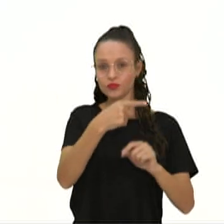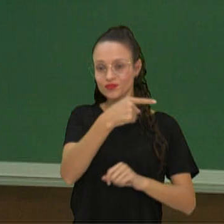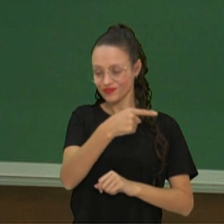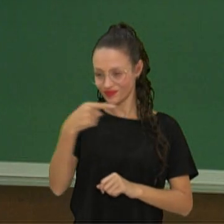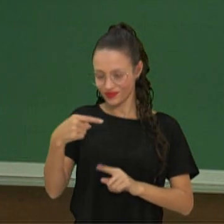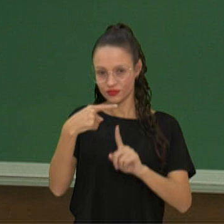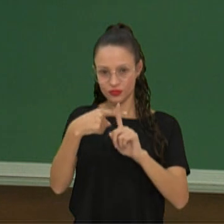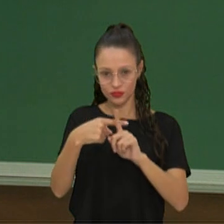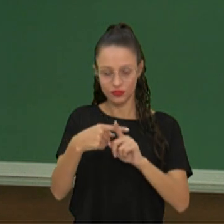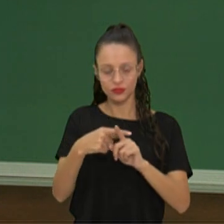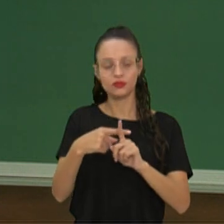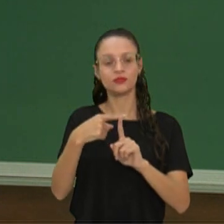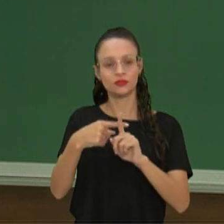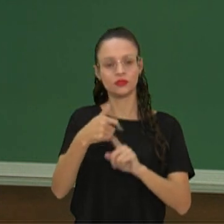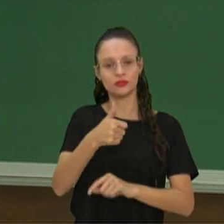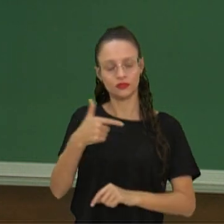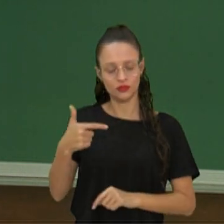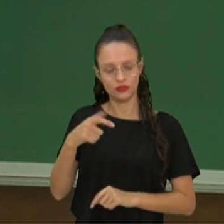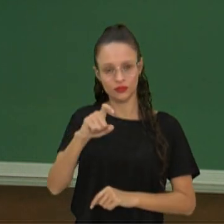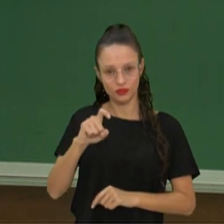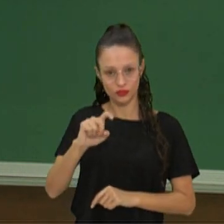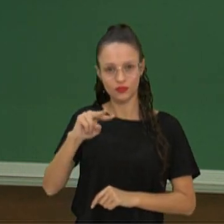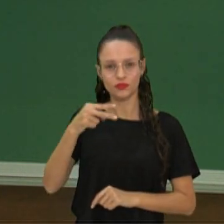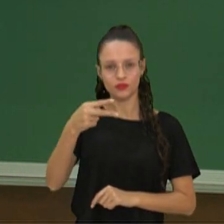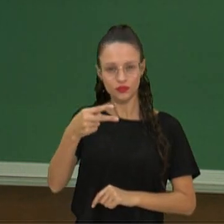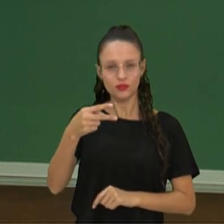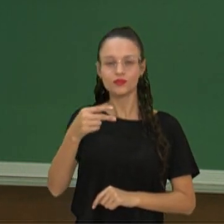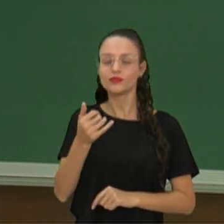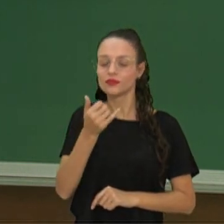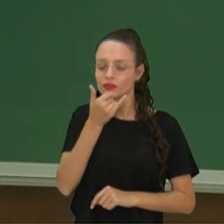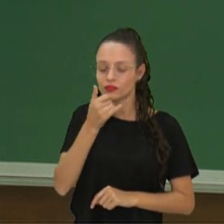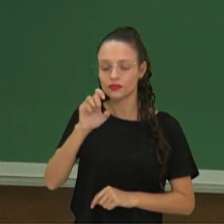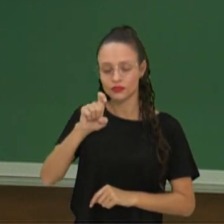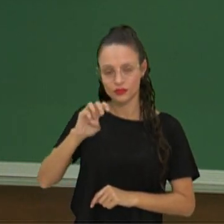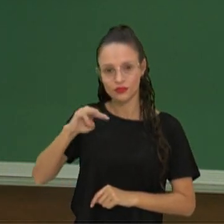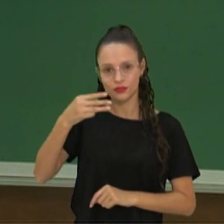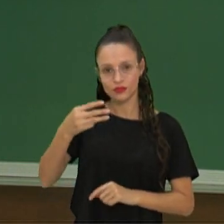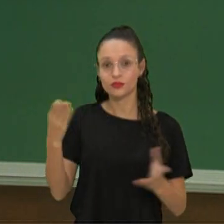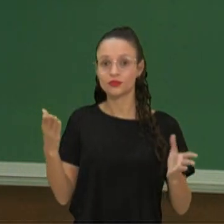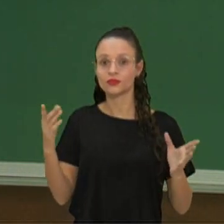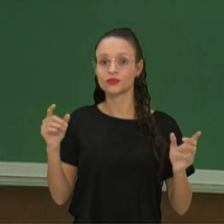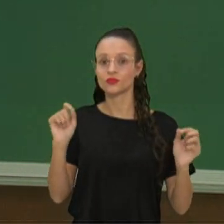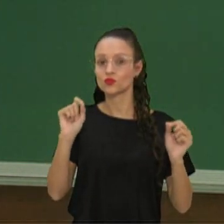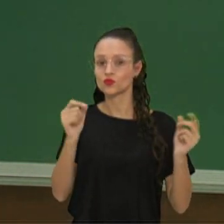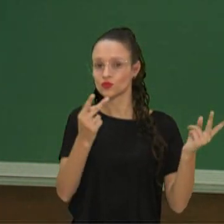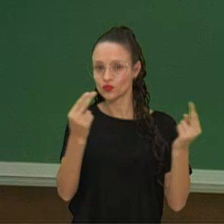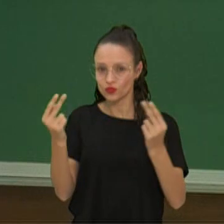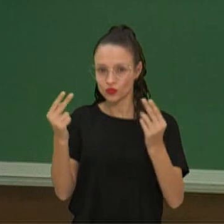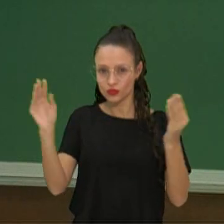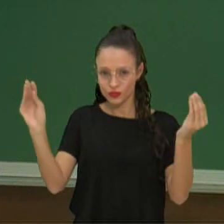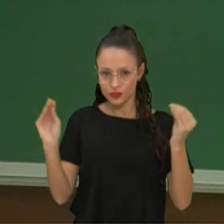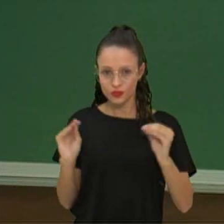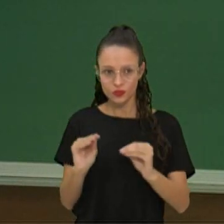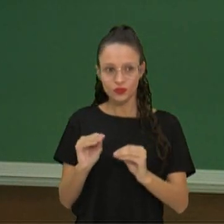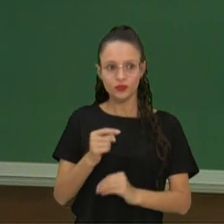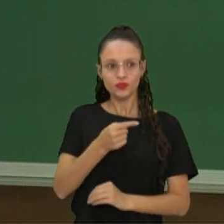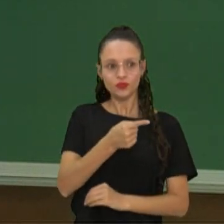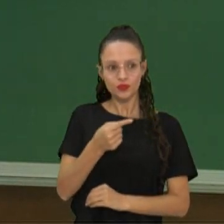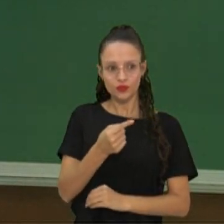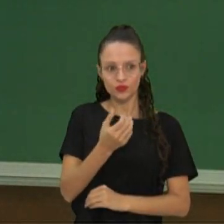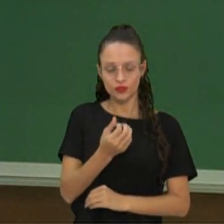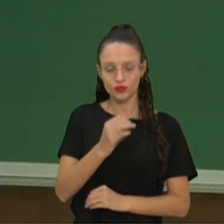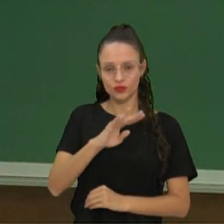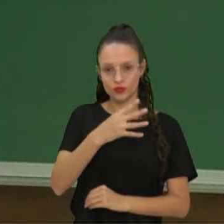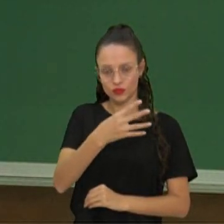mais 12x ao cubo. Ok? Então agora a gente vai fazer o quê? Juntar os termos semelhantes. Menos 6x à quarta com